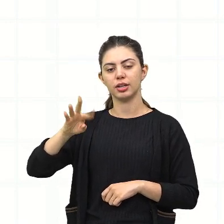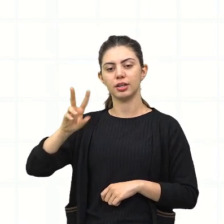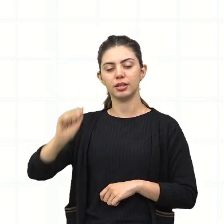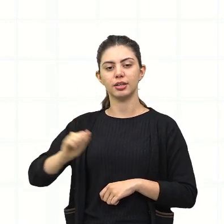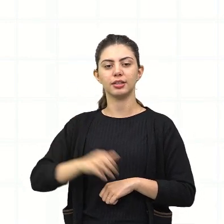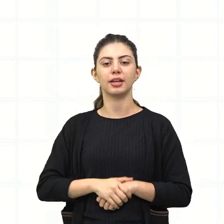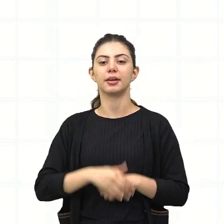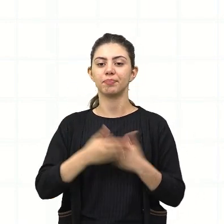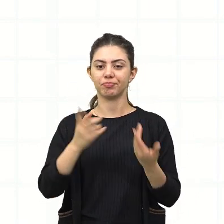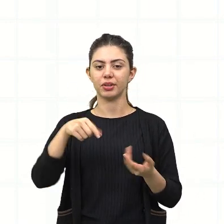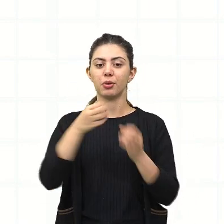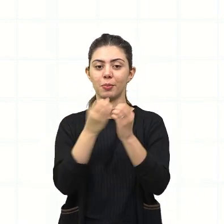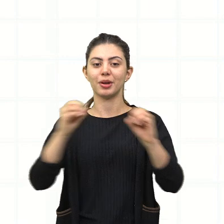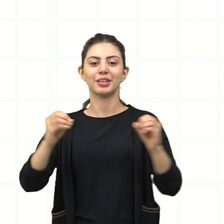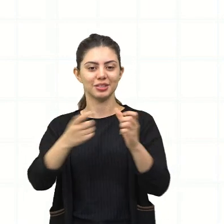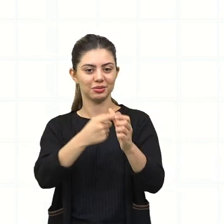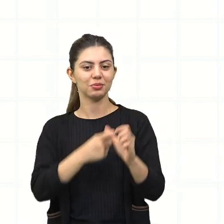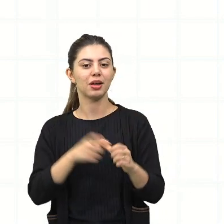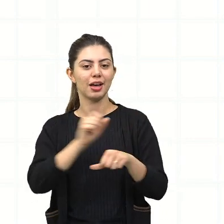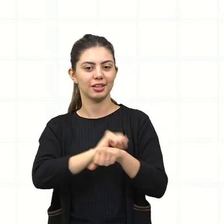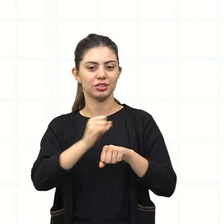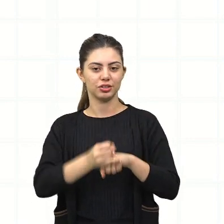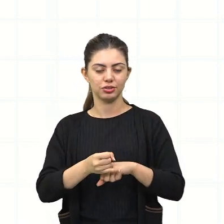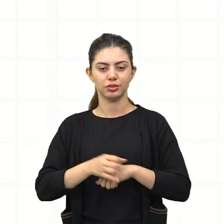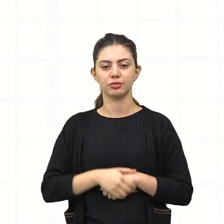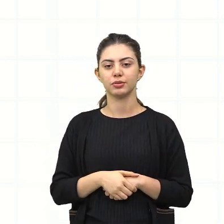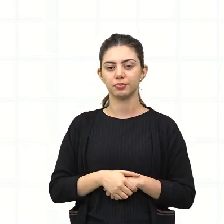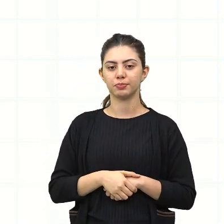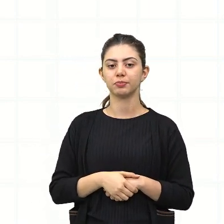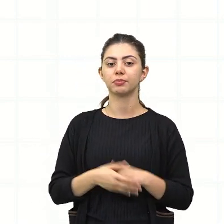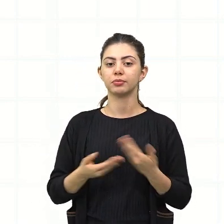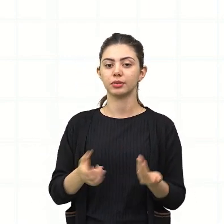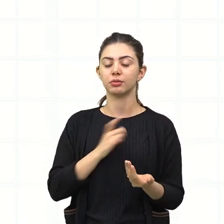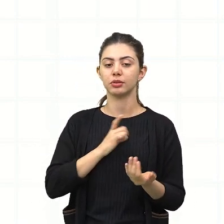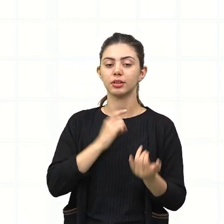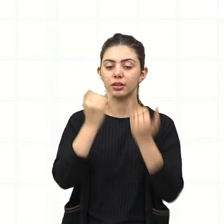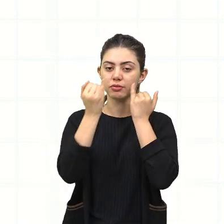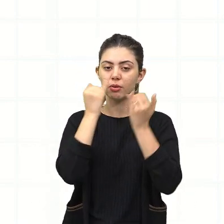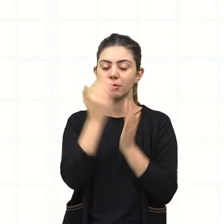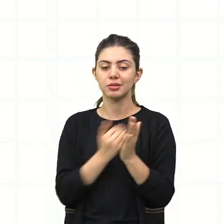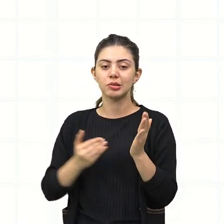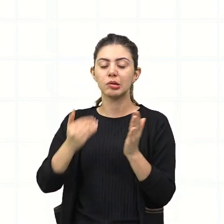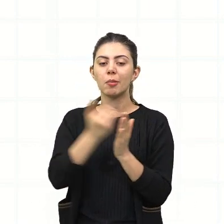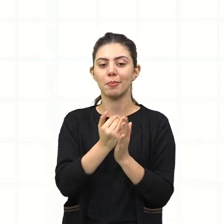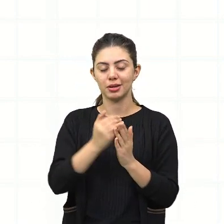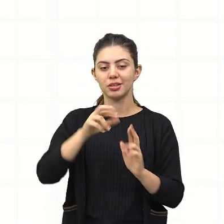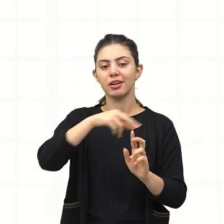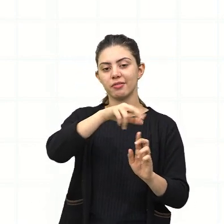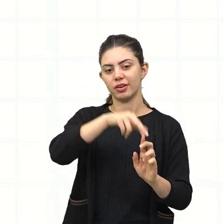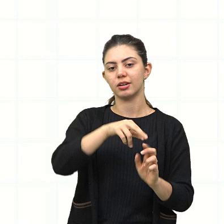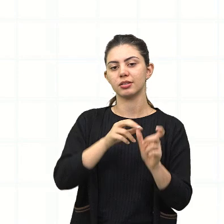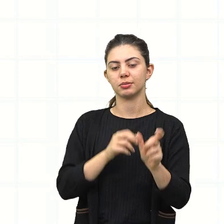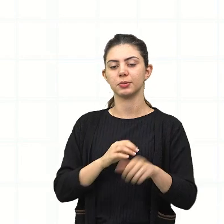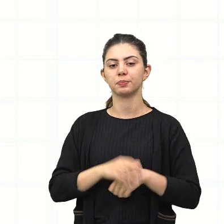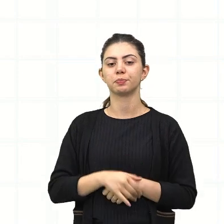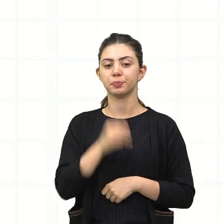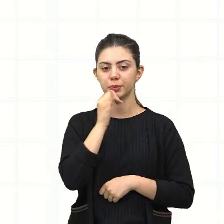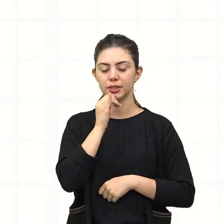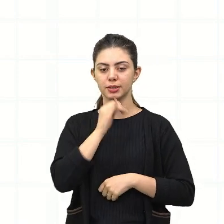fosse um adjetivo naquela sentença. Fornece mais informações sobre esse termo. Então eu tenho aqui, por exemplo, o